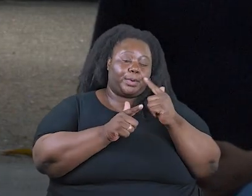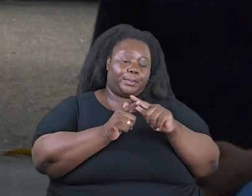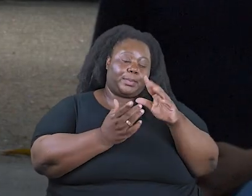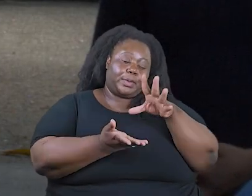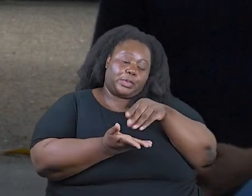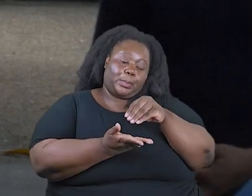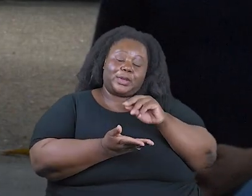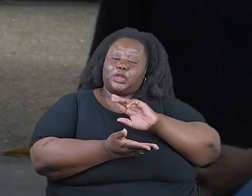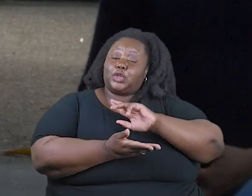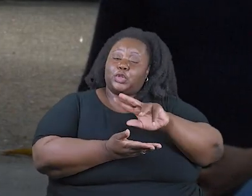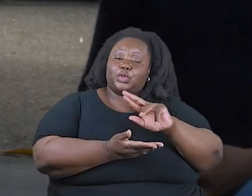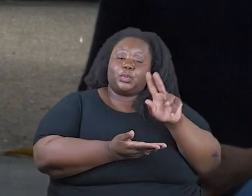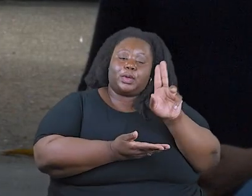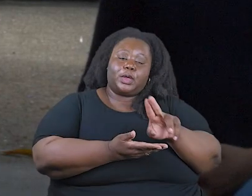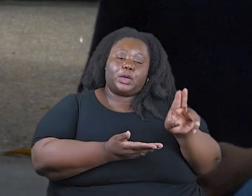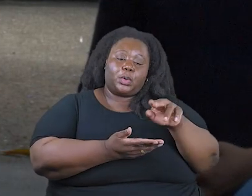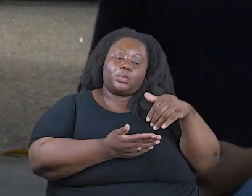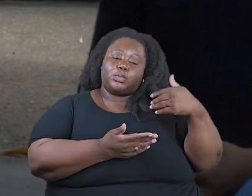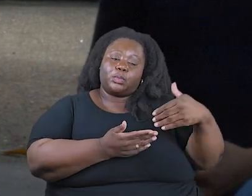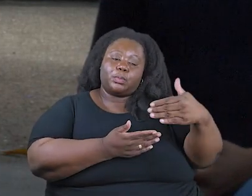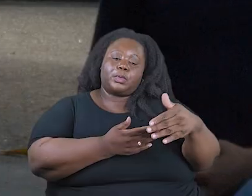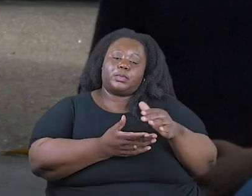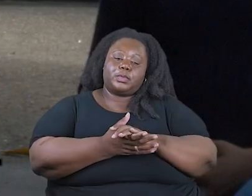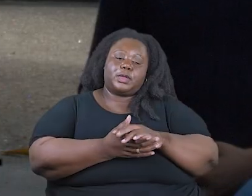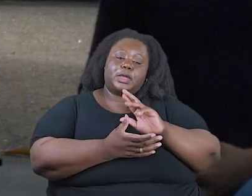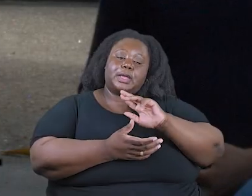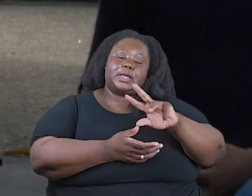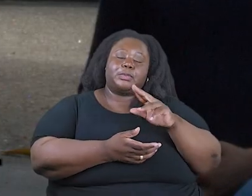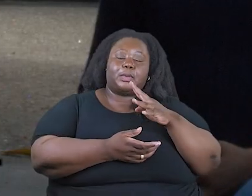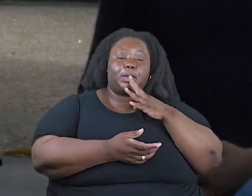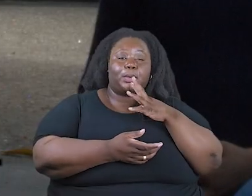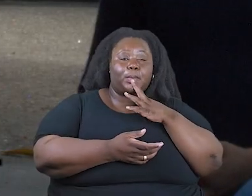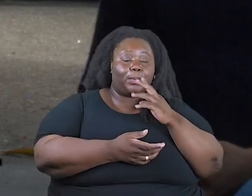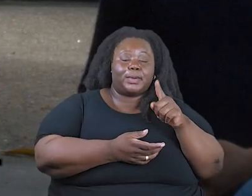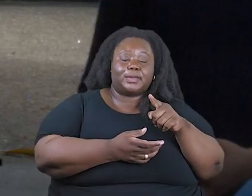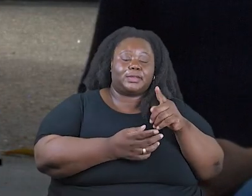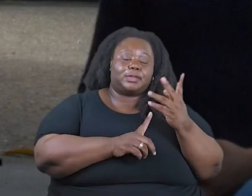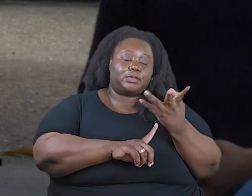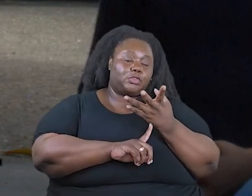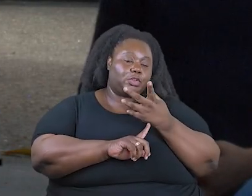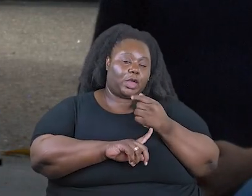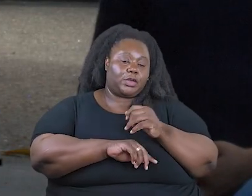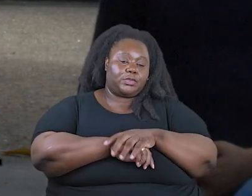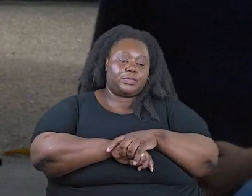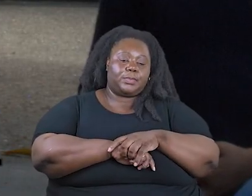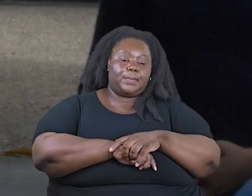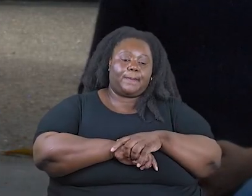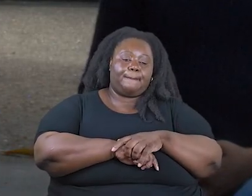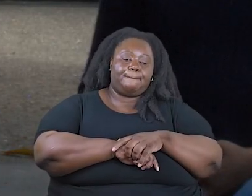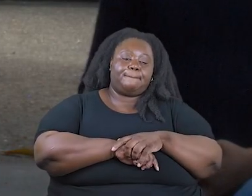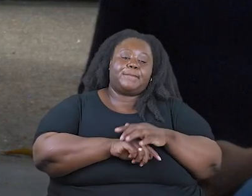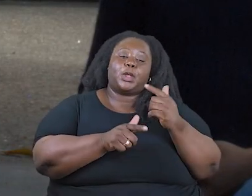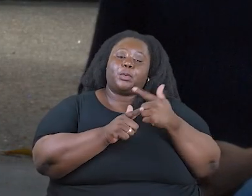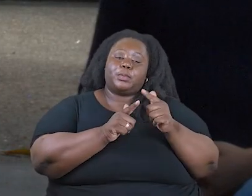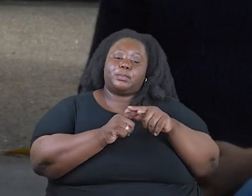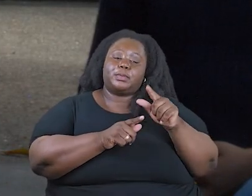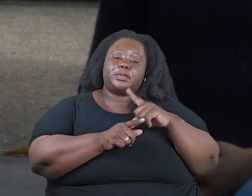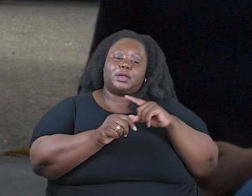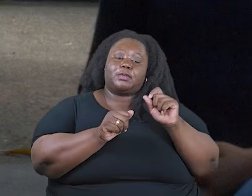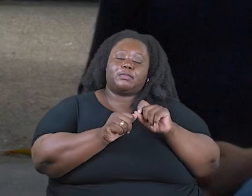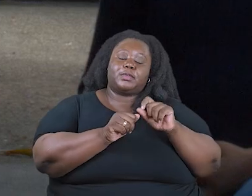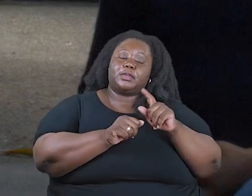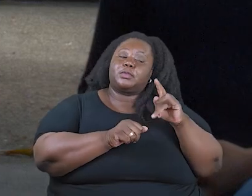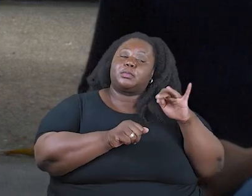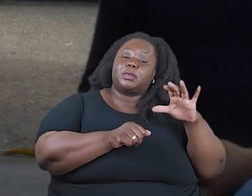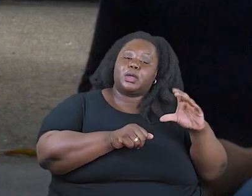do print não é que utiliza o processo que não é reconhecido como um processo artístico. O problema é que estão